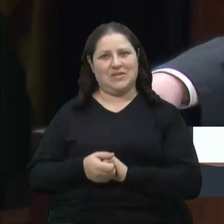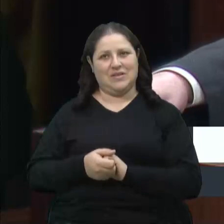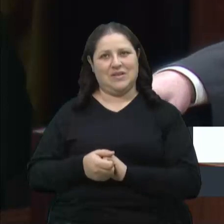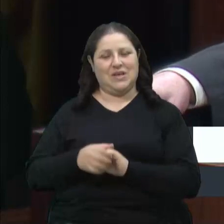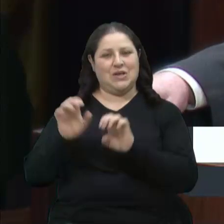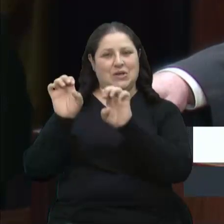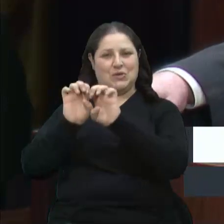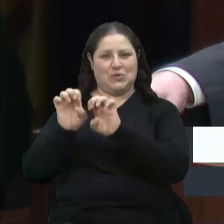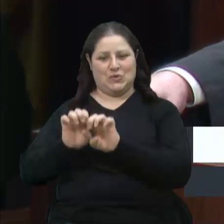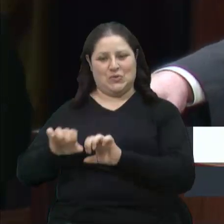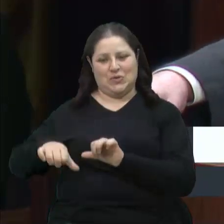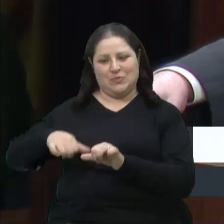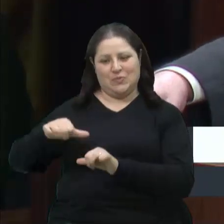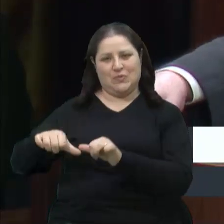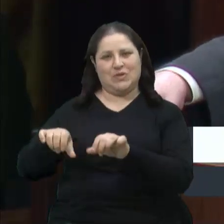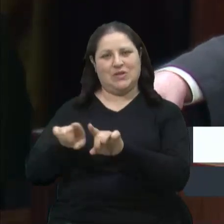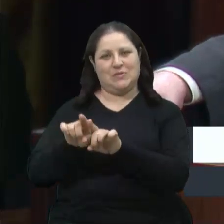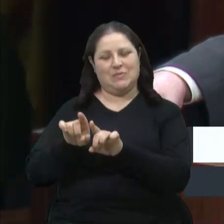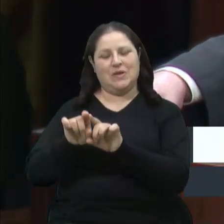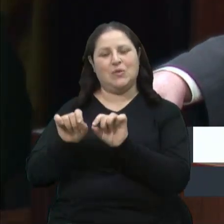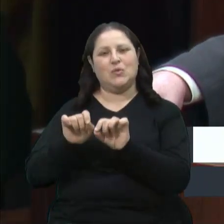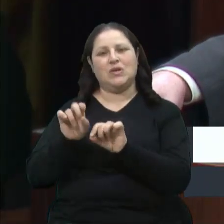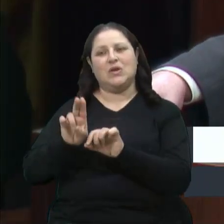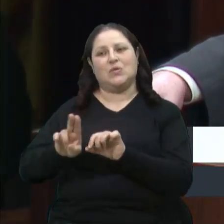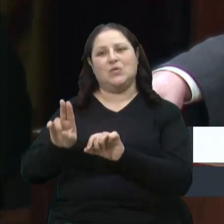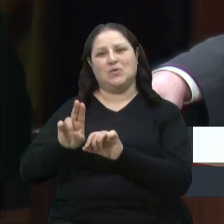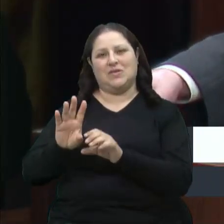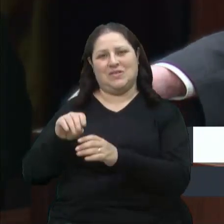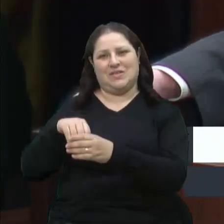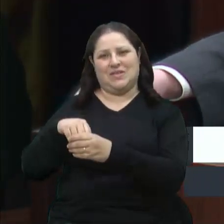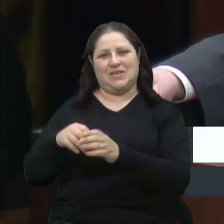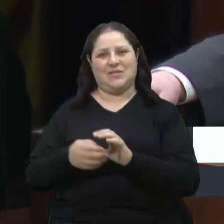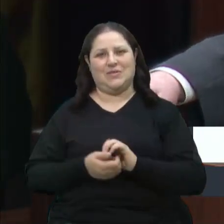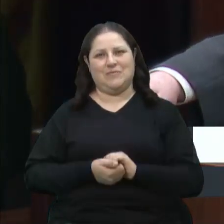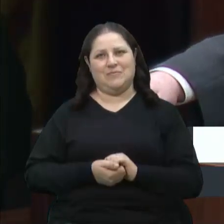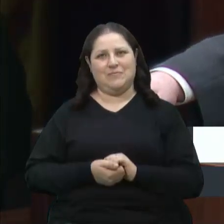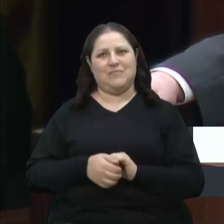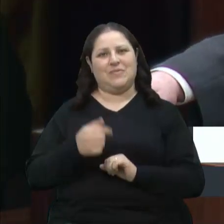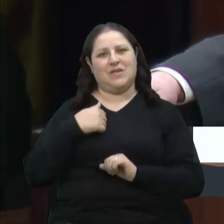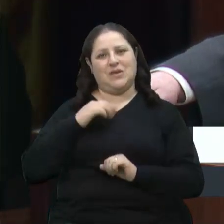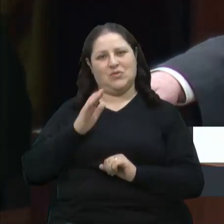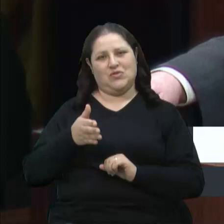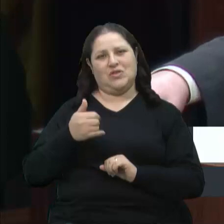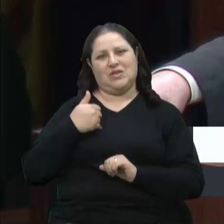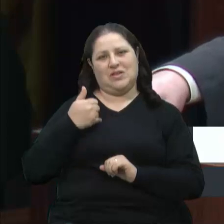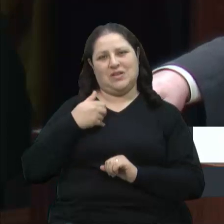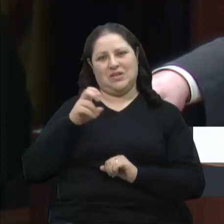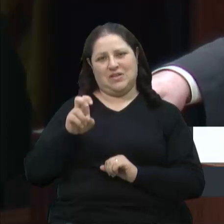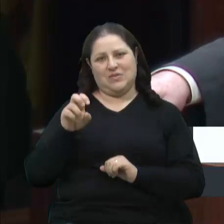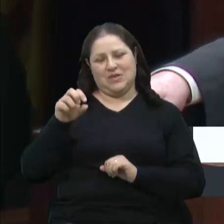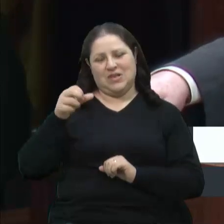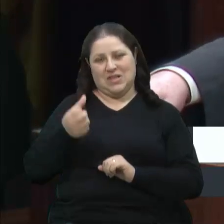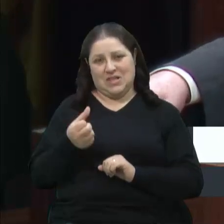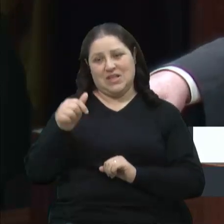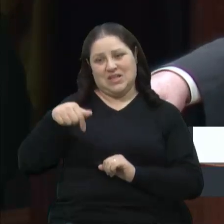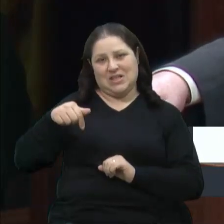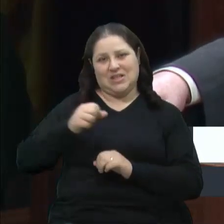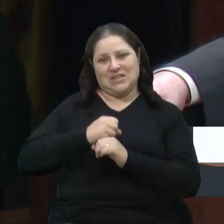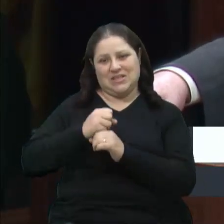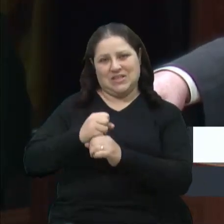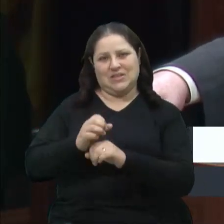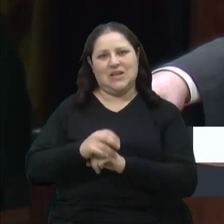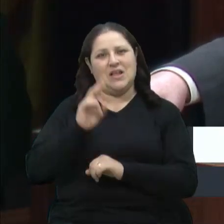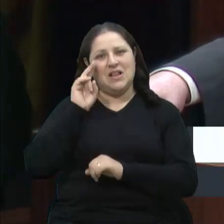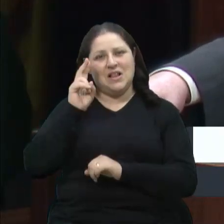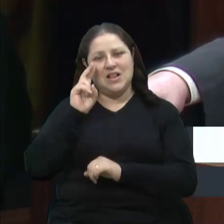sua estrutura, na sua utilidade. Eu que já estou há 56 anos aqui em Caxias do Sul, lembro do